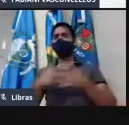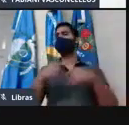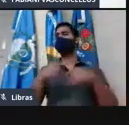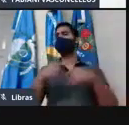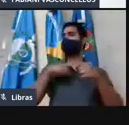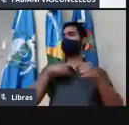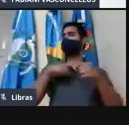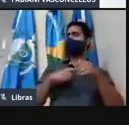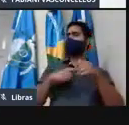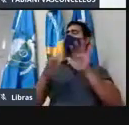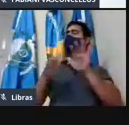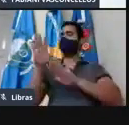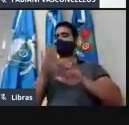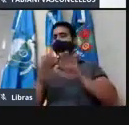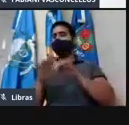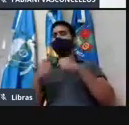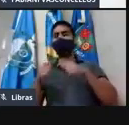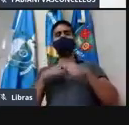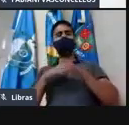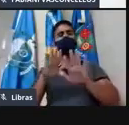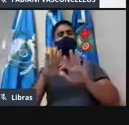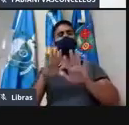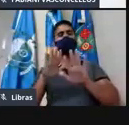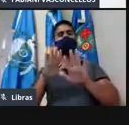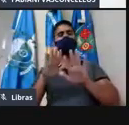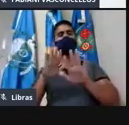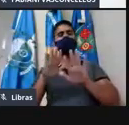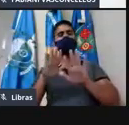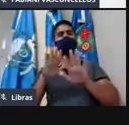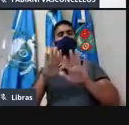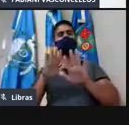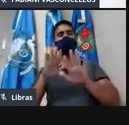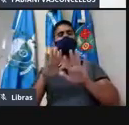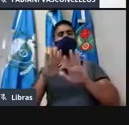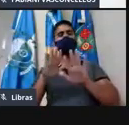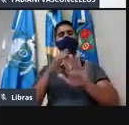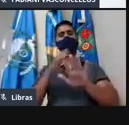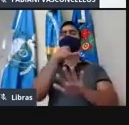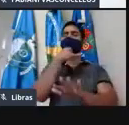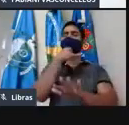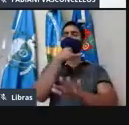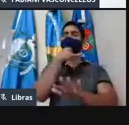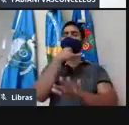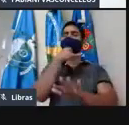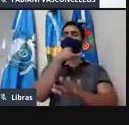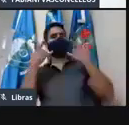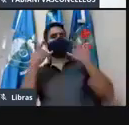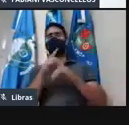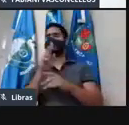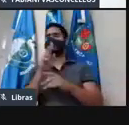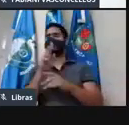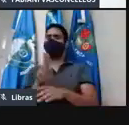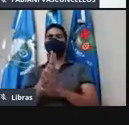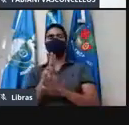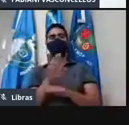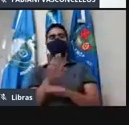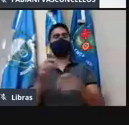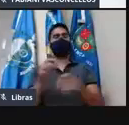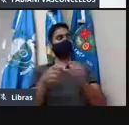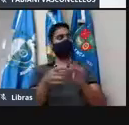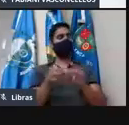cuidado maior. E, infelizmente, nem todo mundo usa máscara, toma o devido cuidado. Se você amplia o horário para